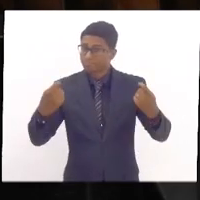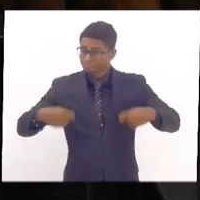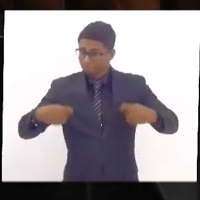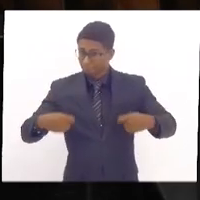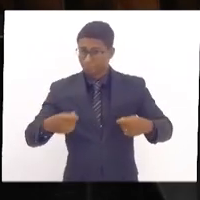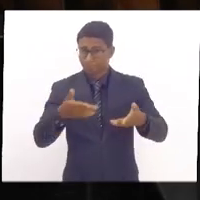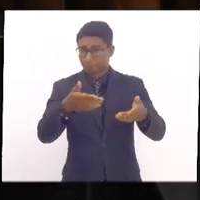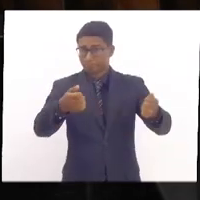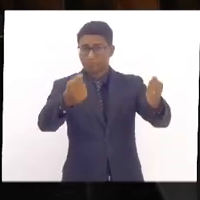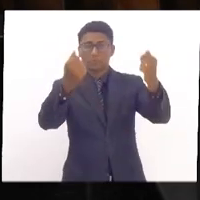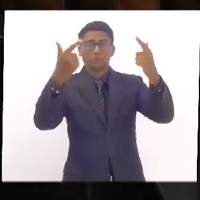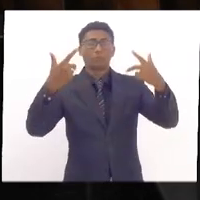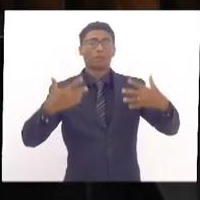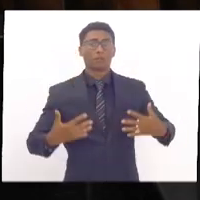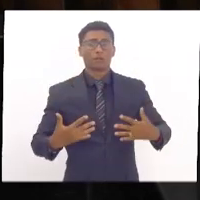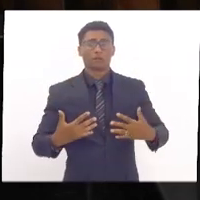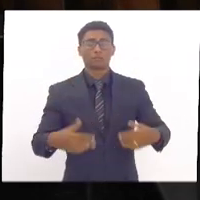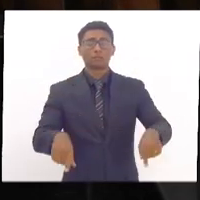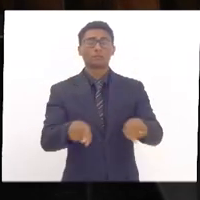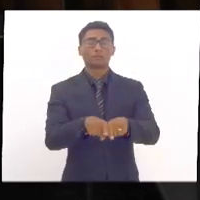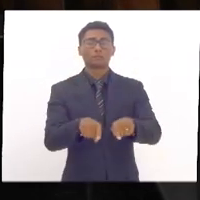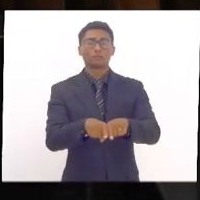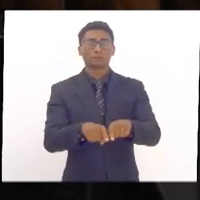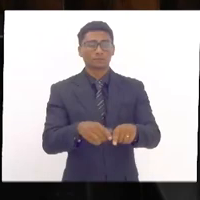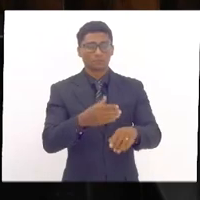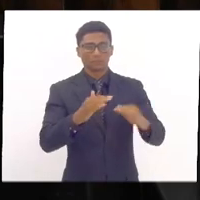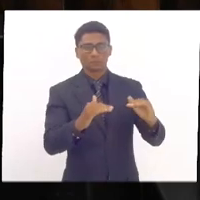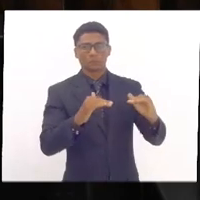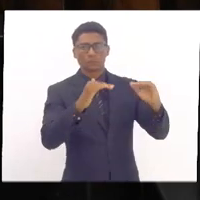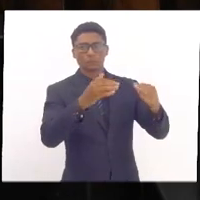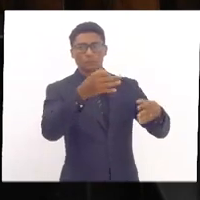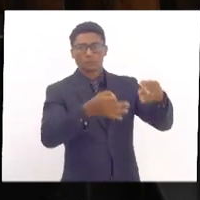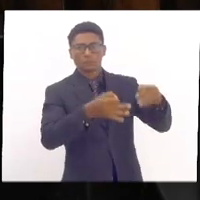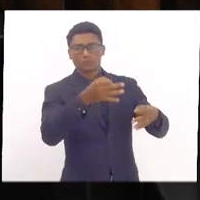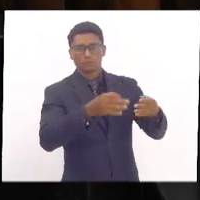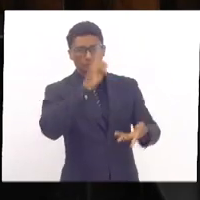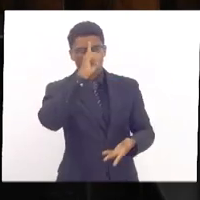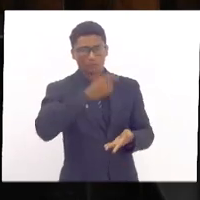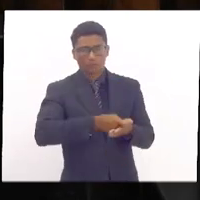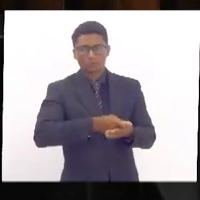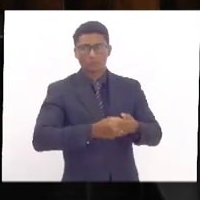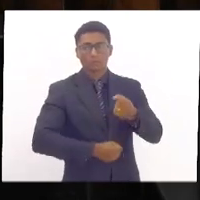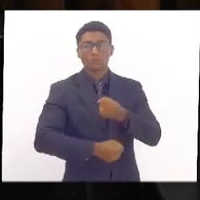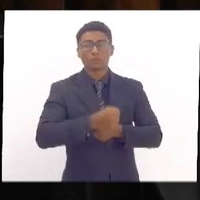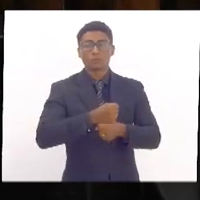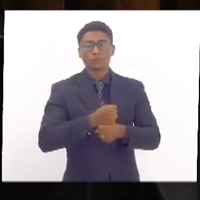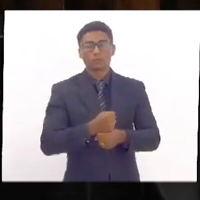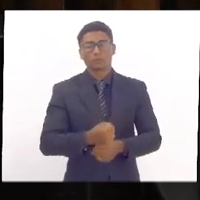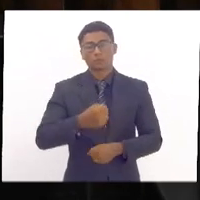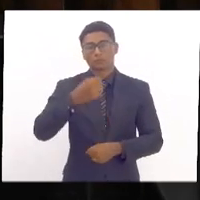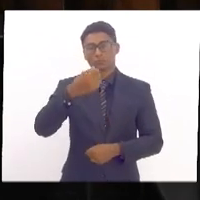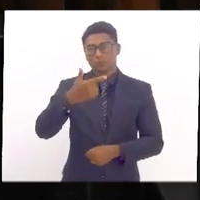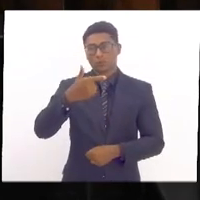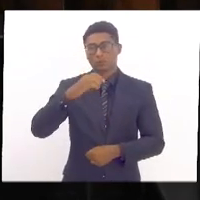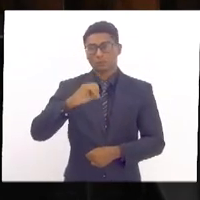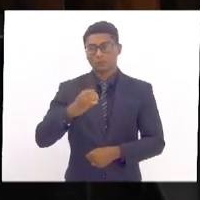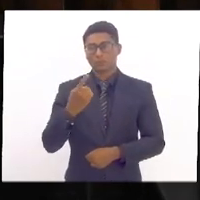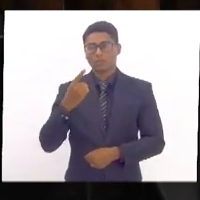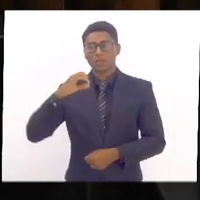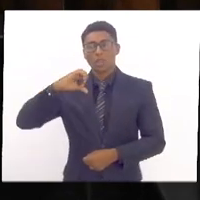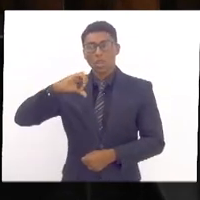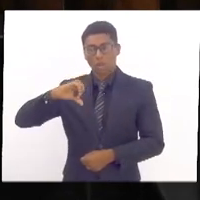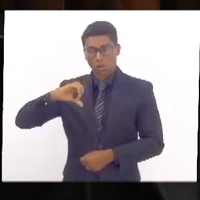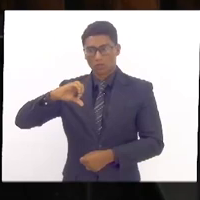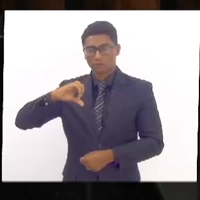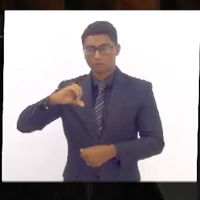E como essa decisão do Supremo é de 19, né, e a gente não teve tempo,